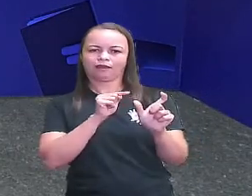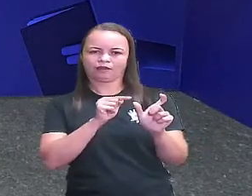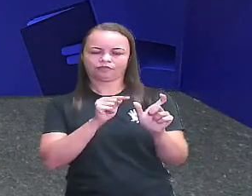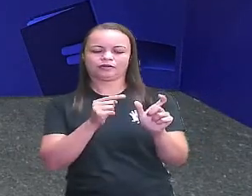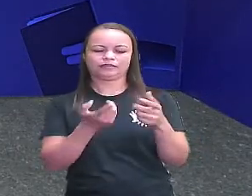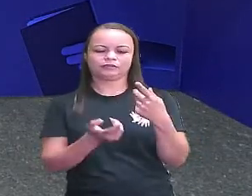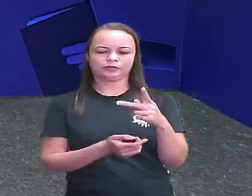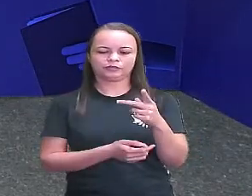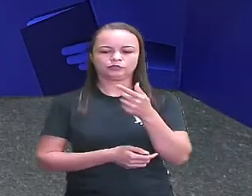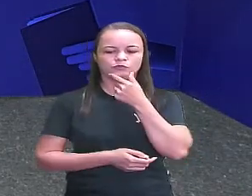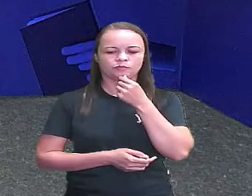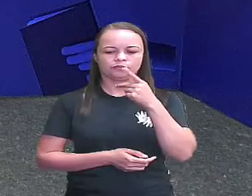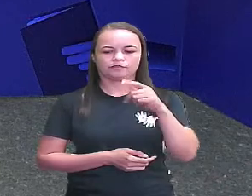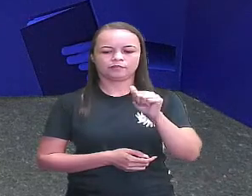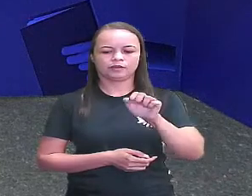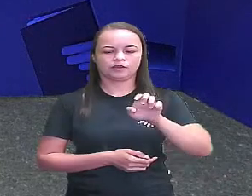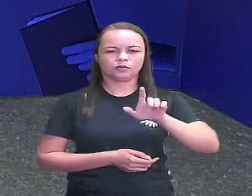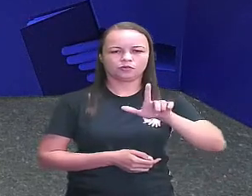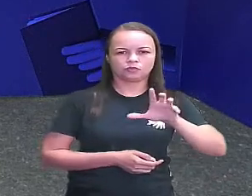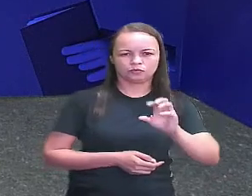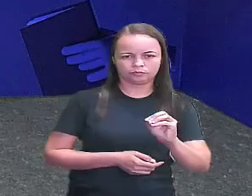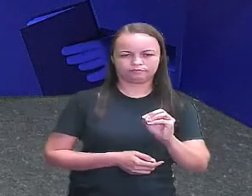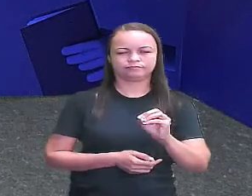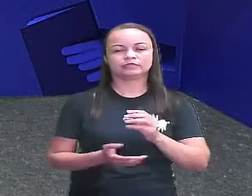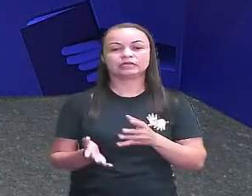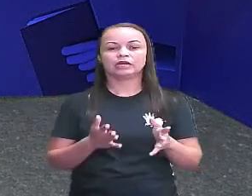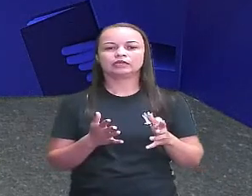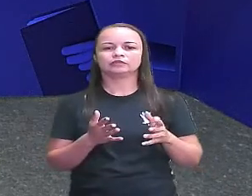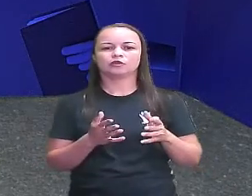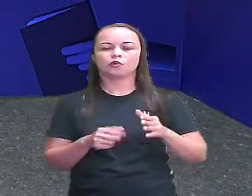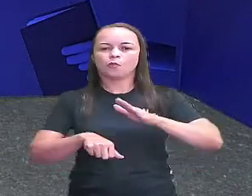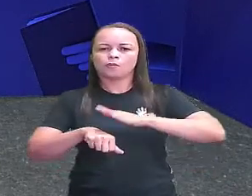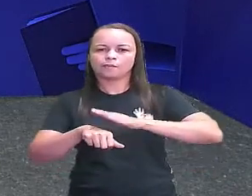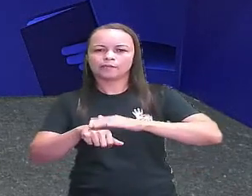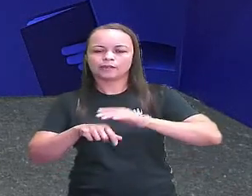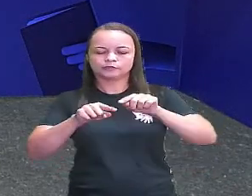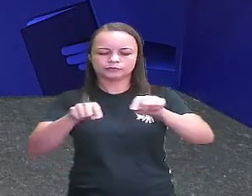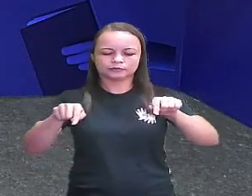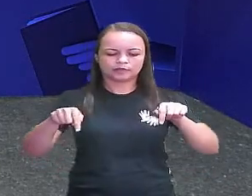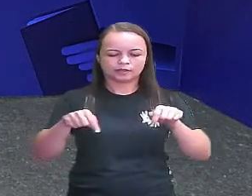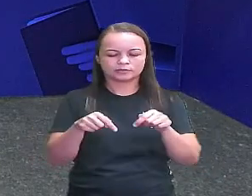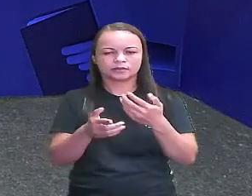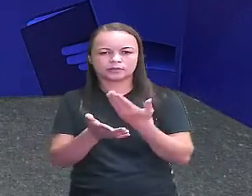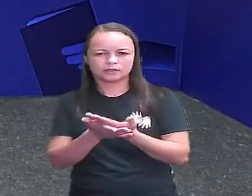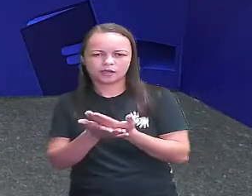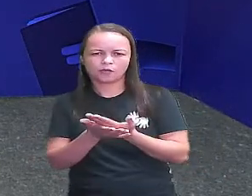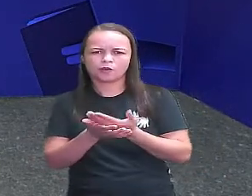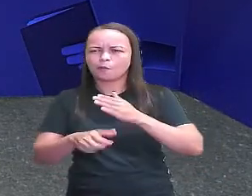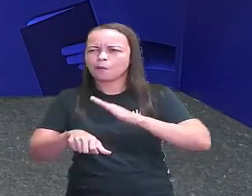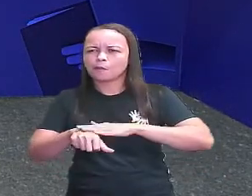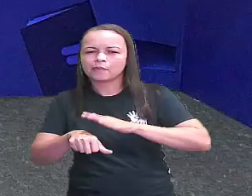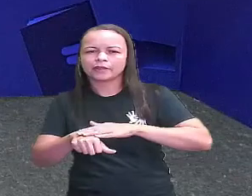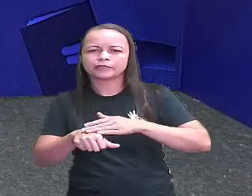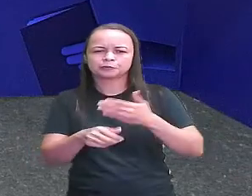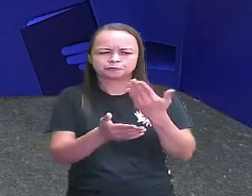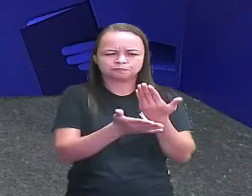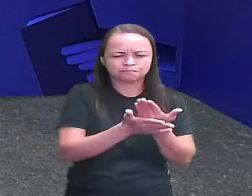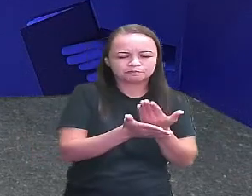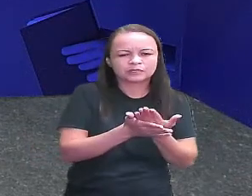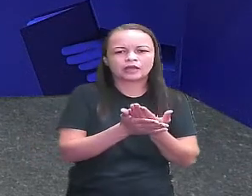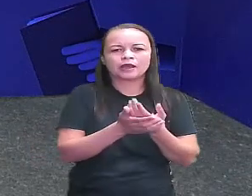aí uma grande dica para vocês, que o momento da sala de aula, o momento da aula é um momento da gente,